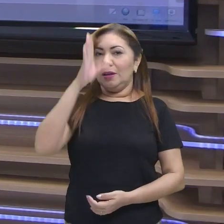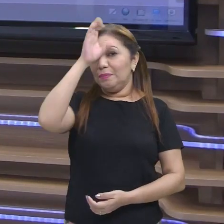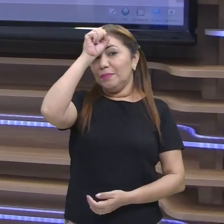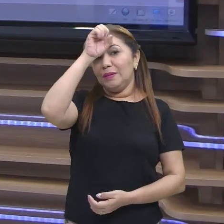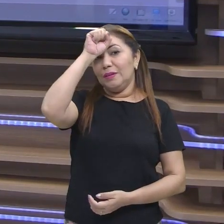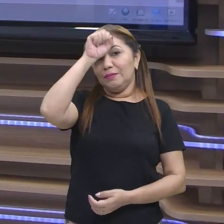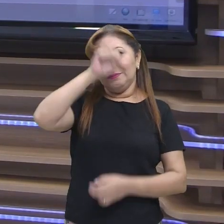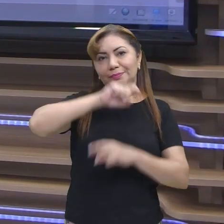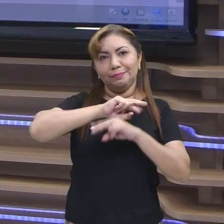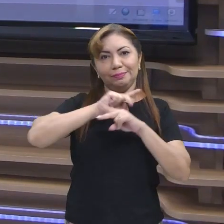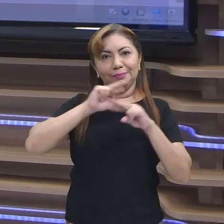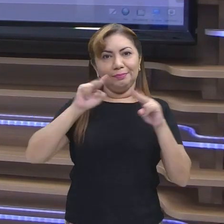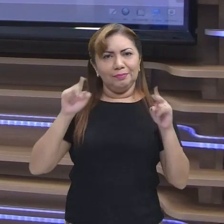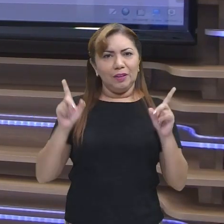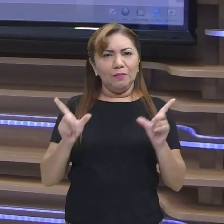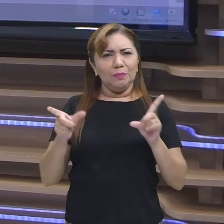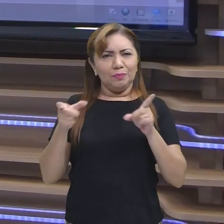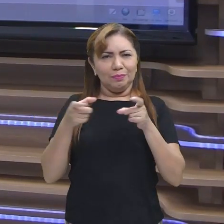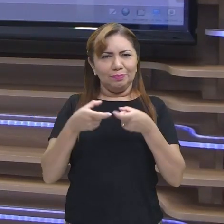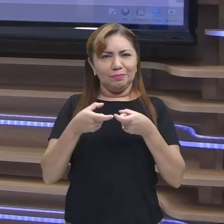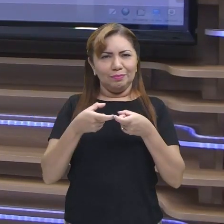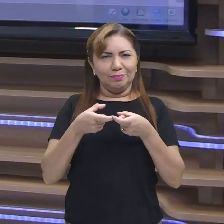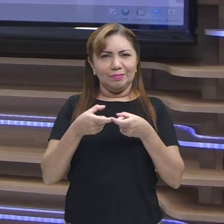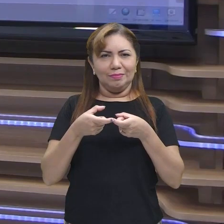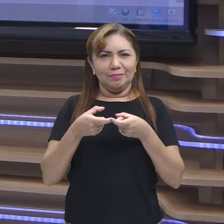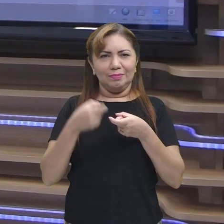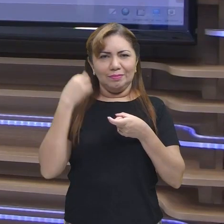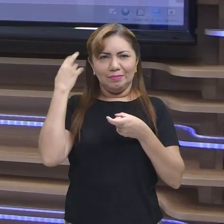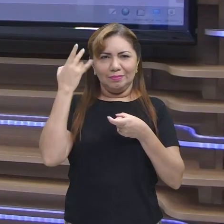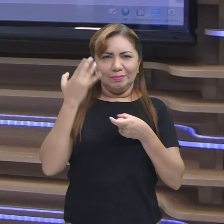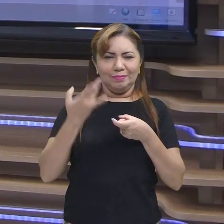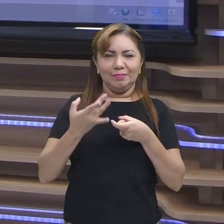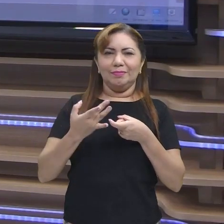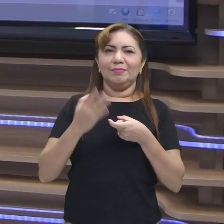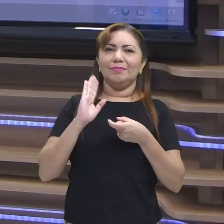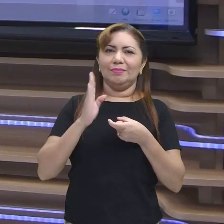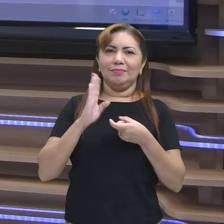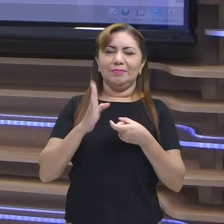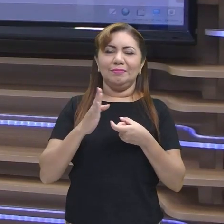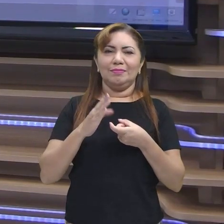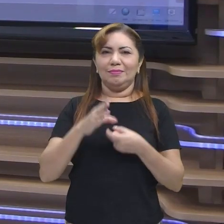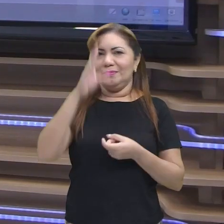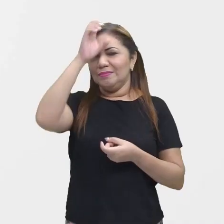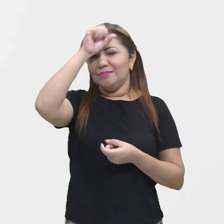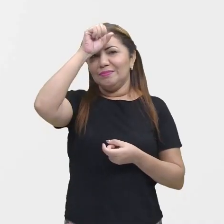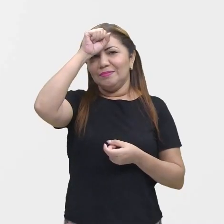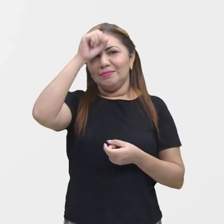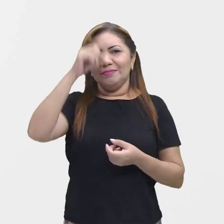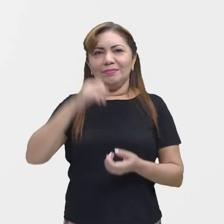nós vamos dar uma resumida, uma recapitulada do que nós vimos aqui.